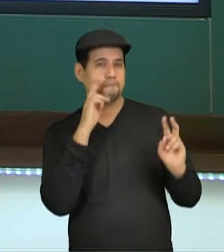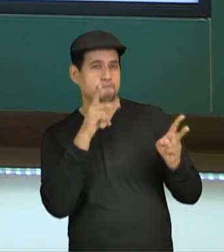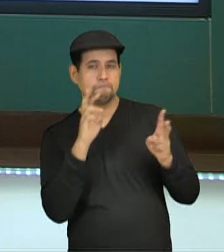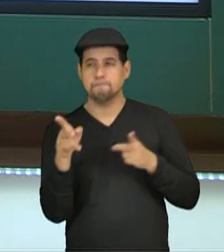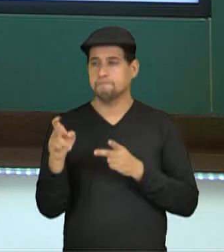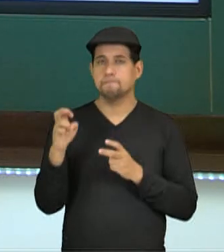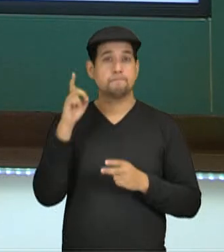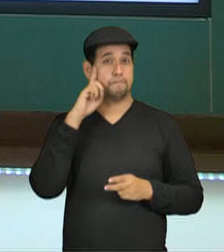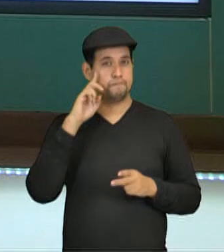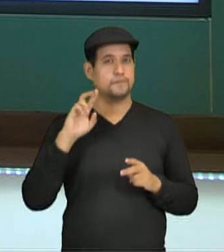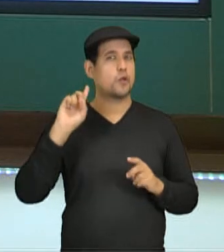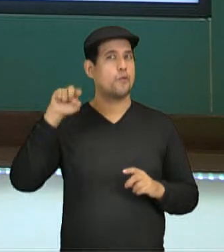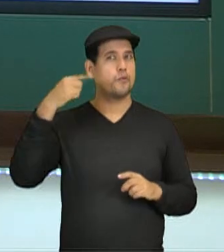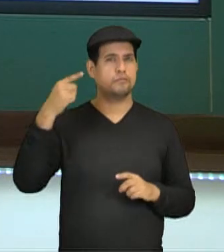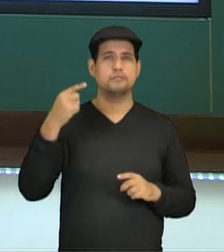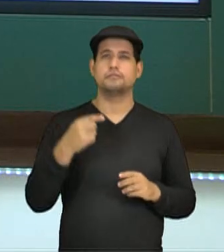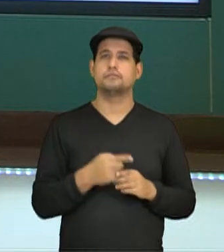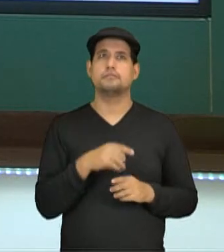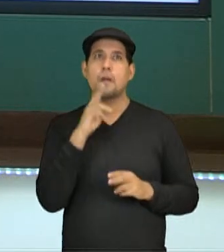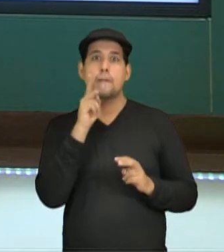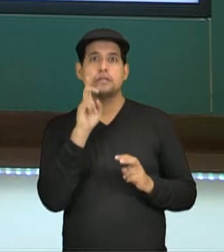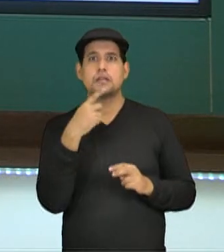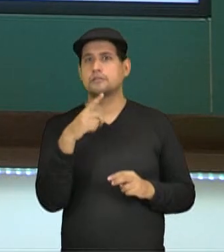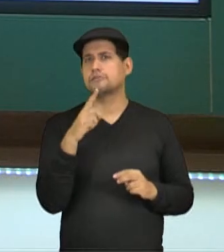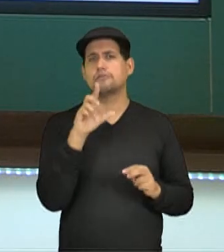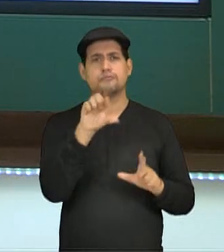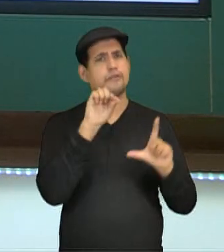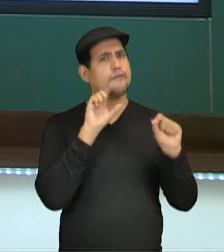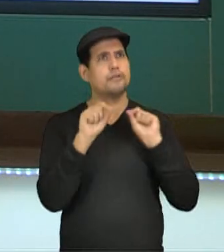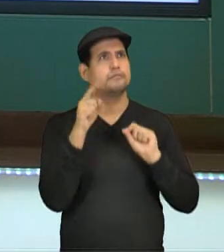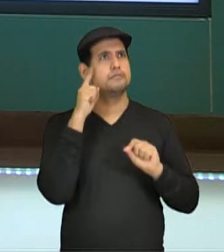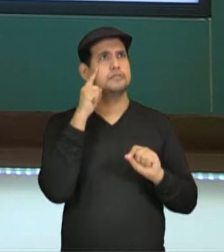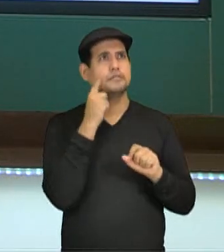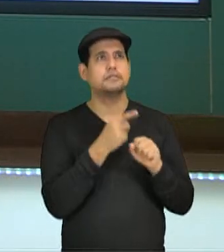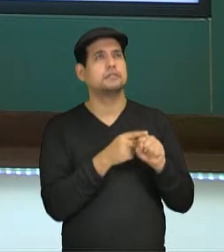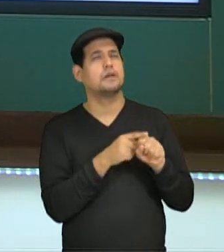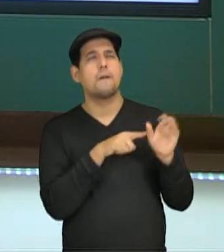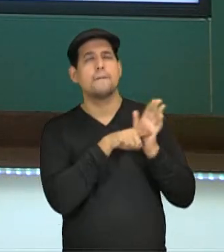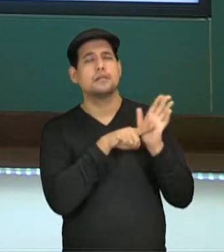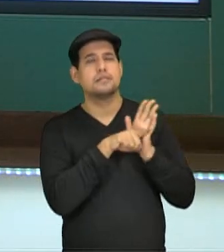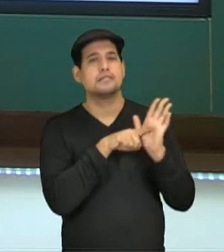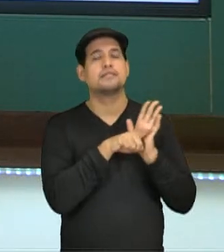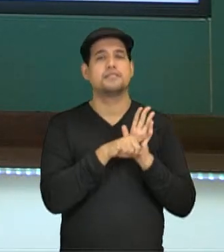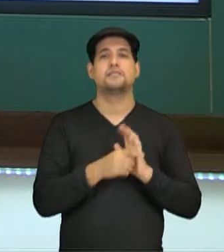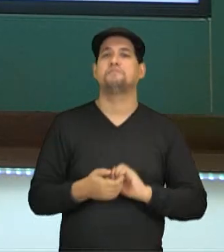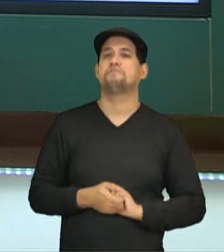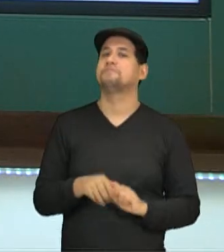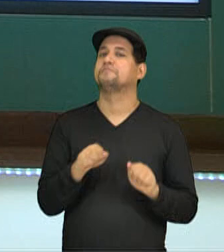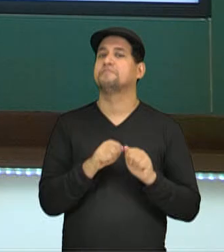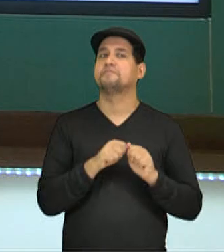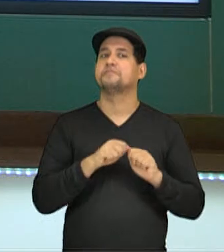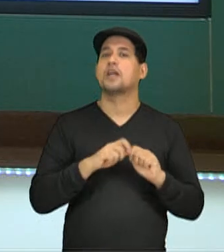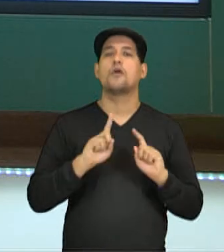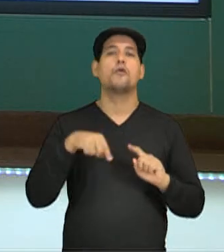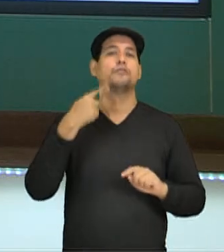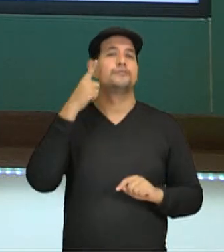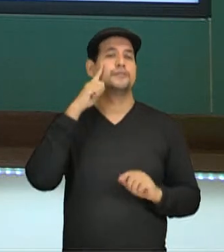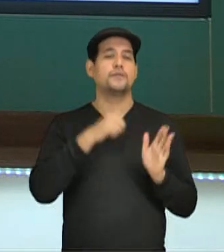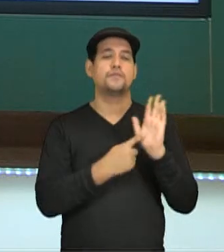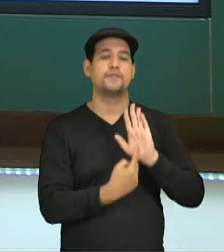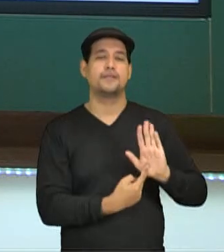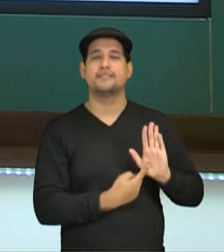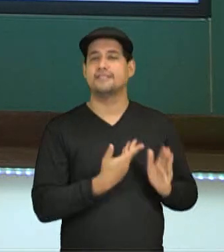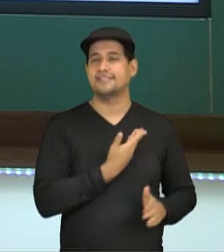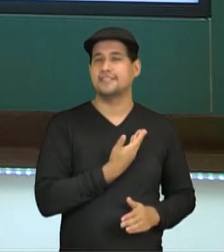em outro dia, em qualquer dia, um dia da sua escolha, da sua preferência, tá bom? Faz aí, depois mostra lá para os